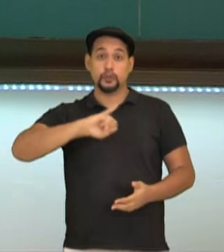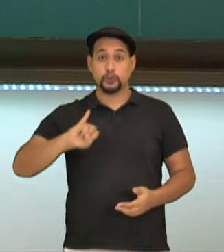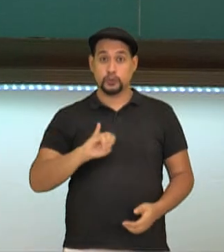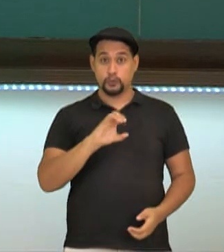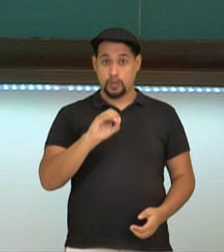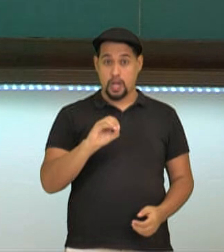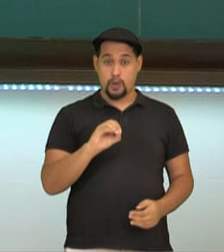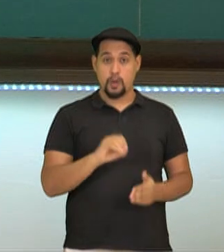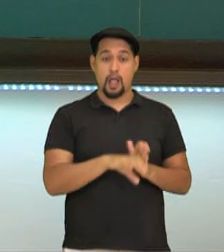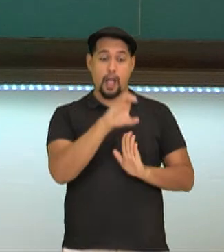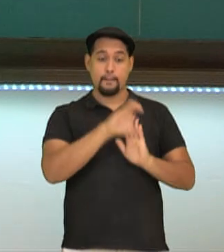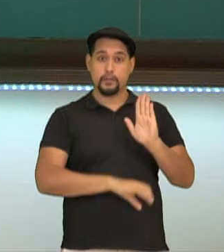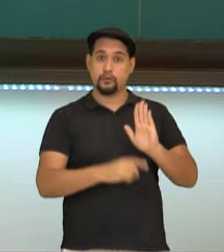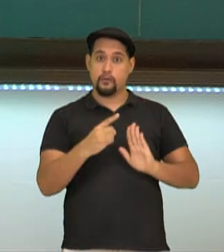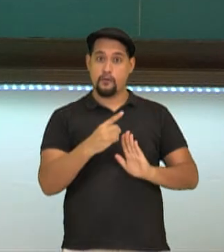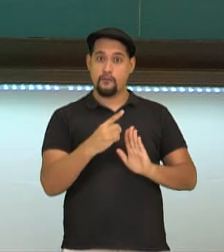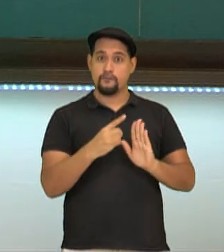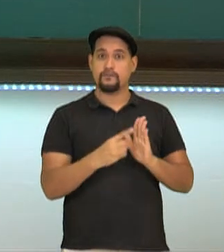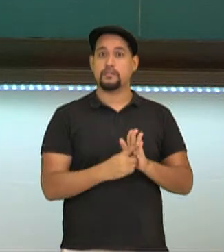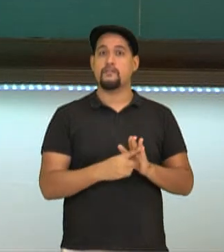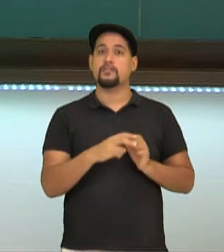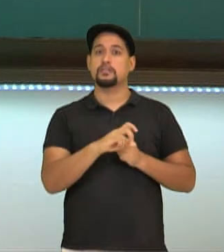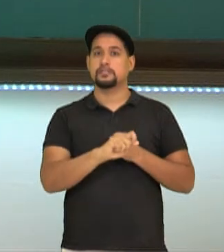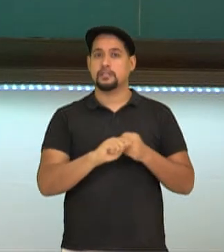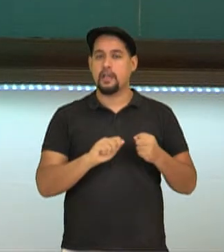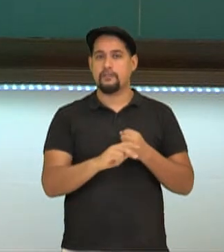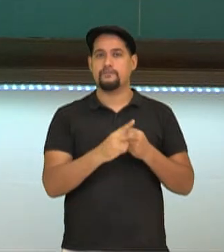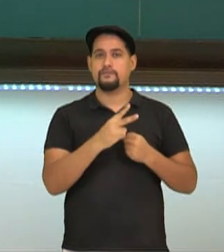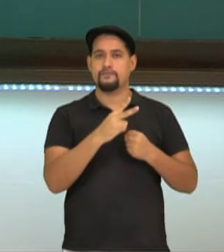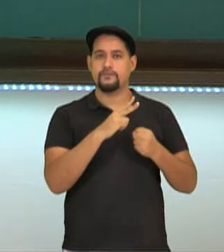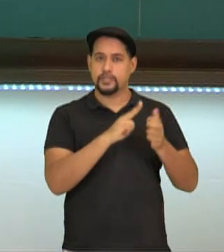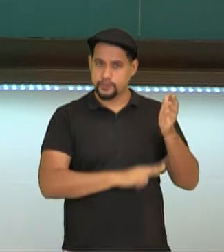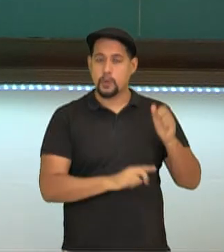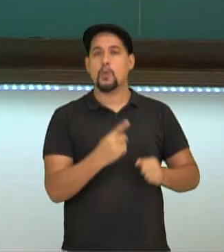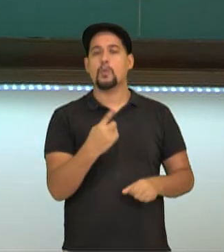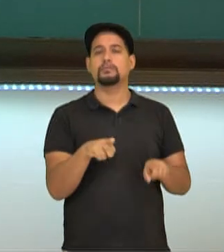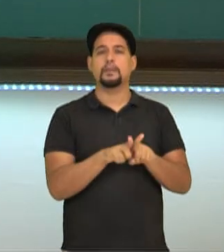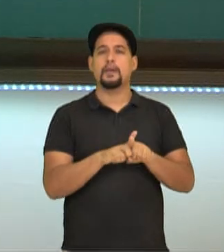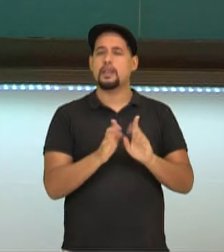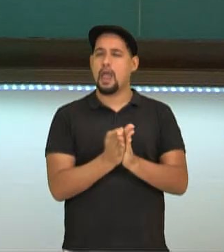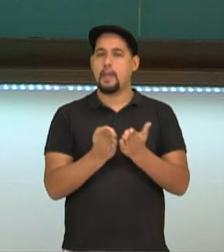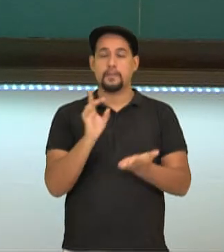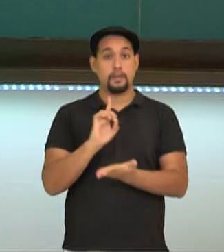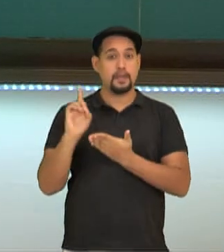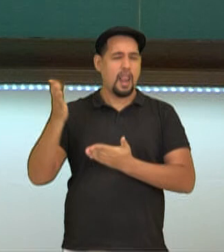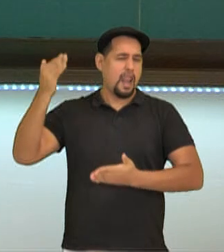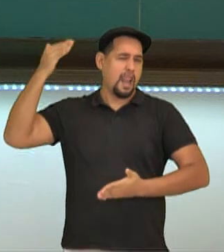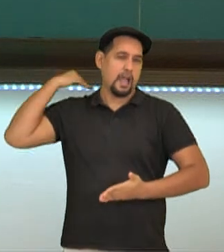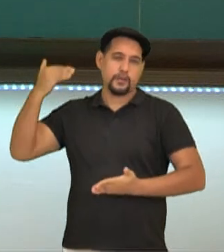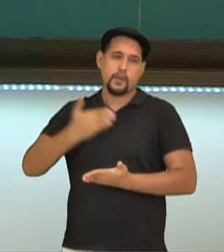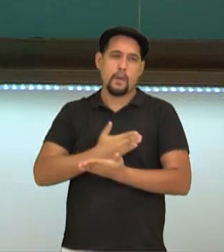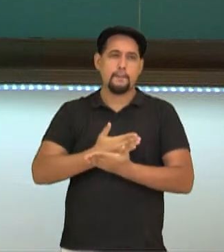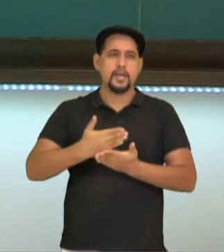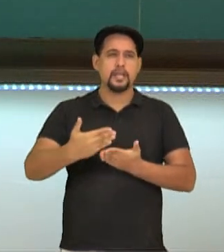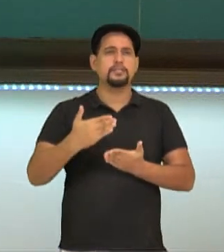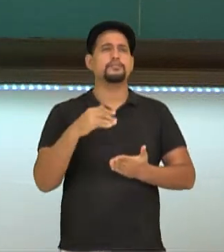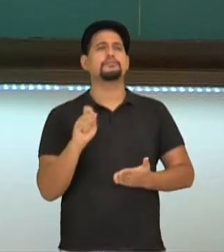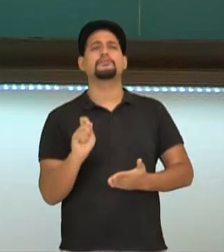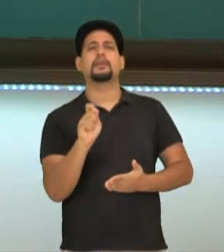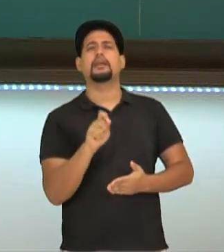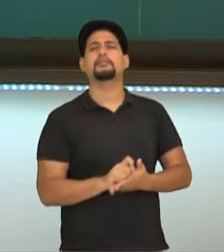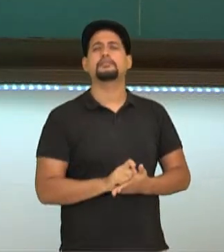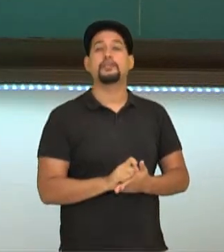1, versículo 1, na Bíblia. Então, olha, no princípio era